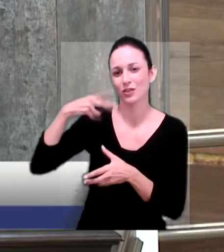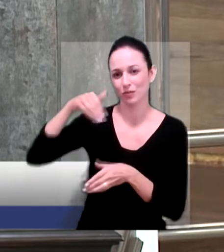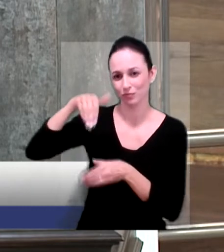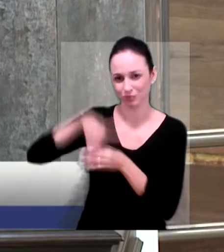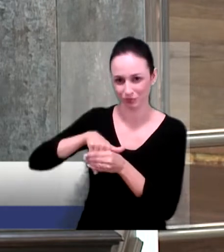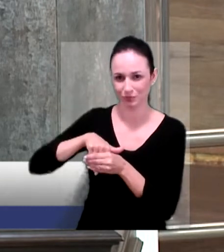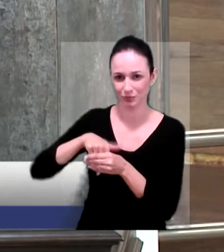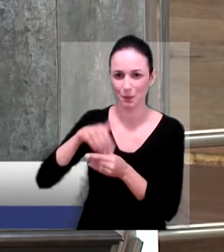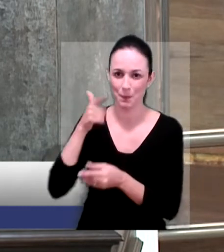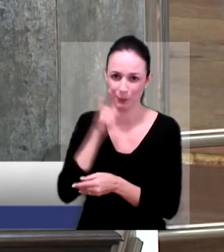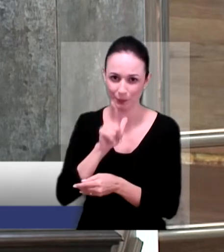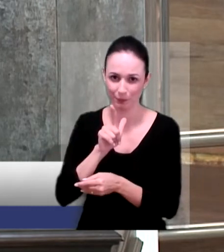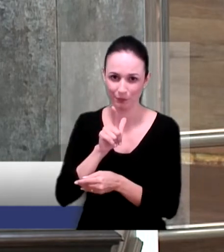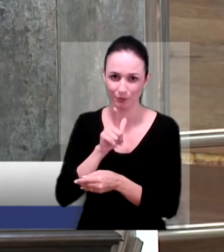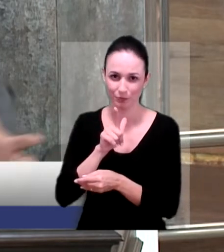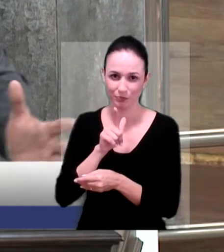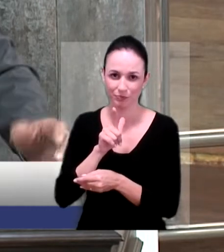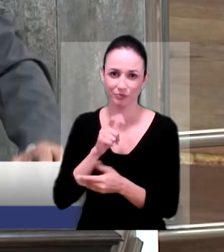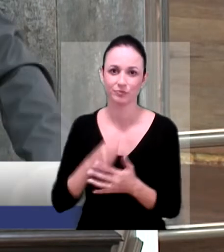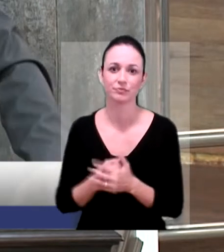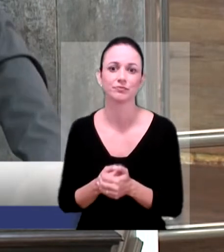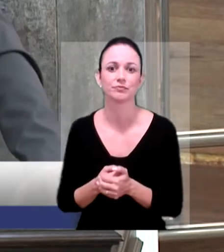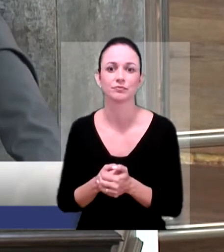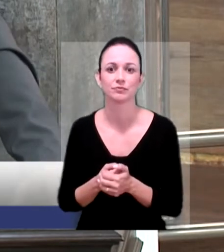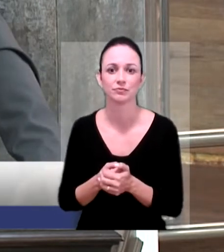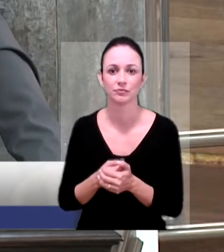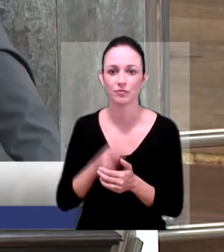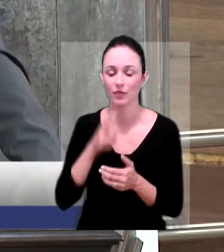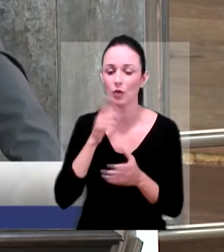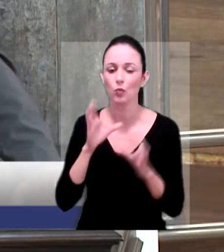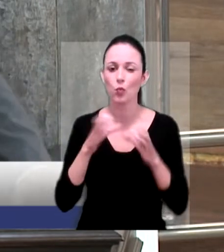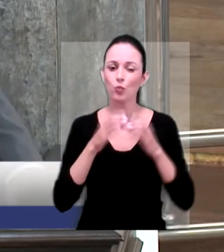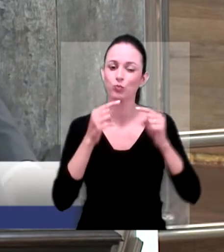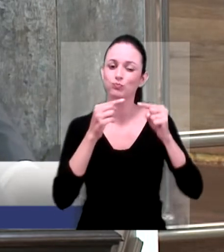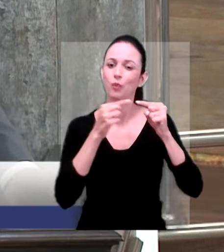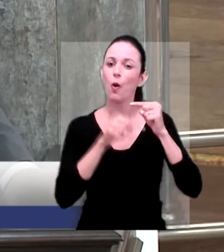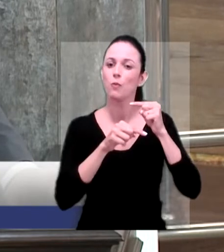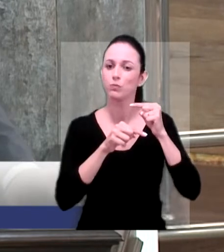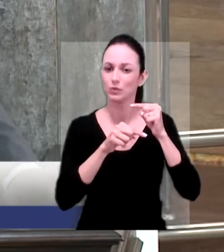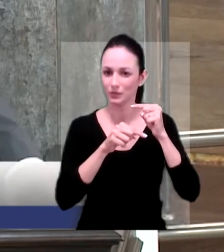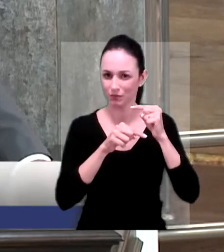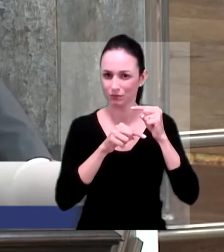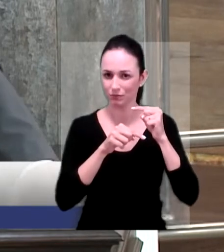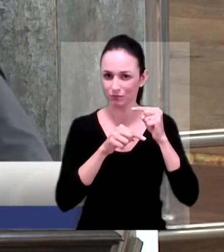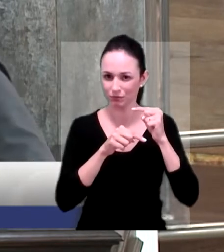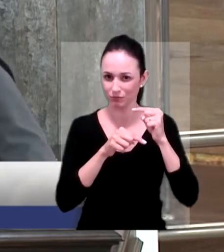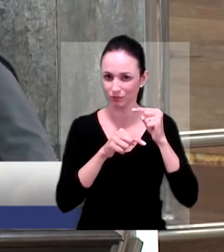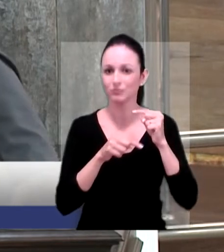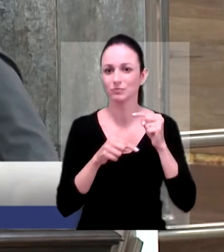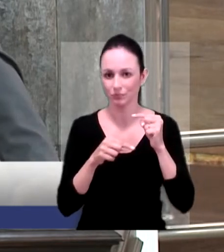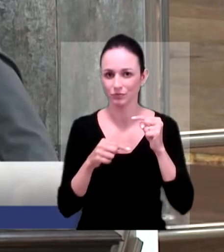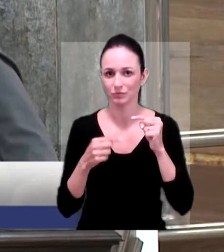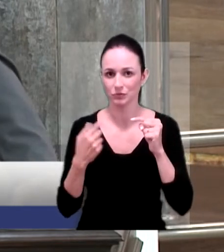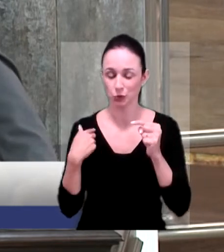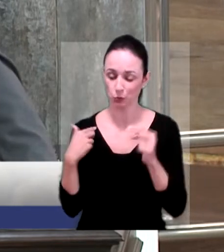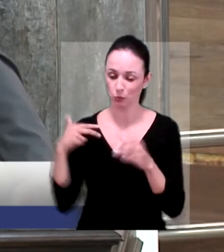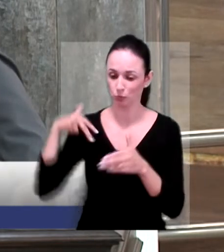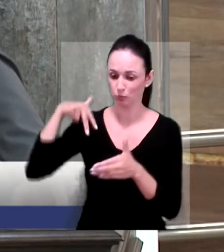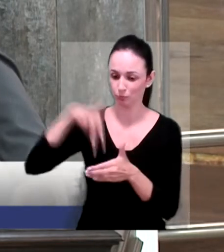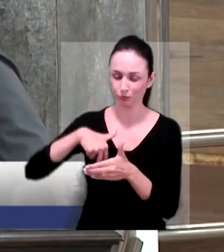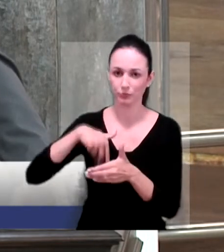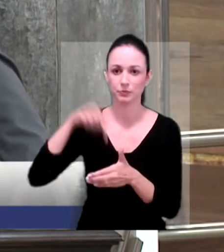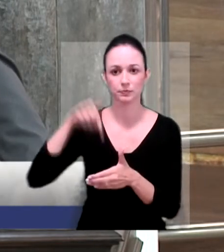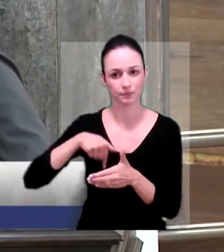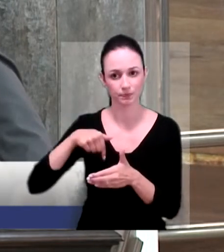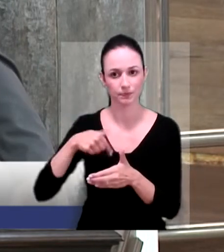vindo de, como falam, de uma oposição, eu subi nessa tribuna e prometi